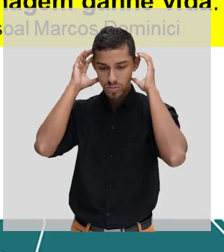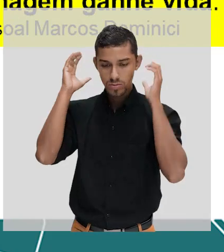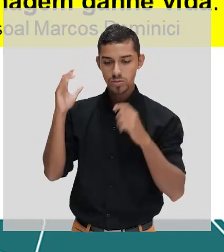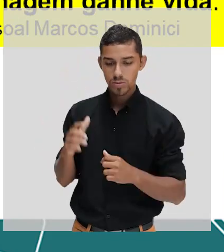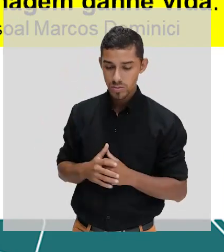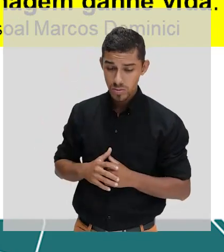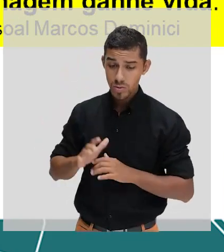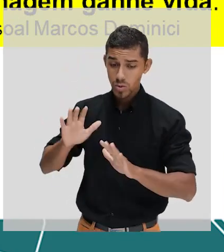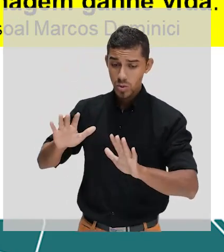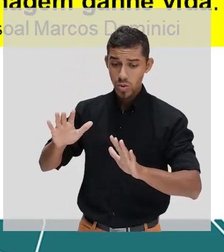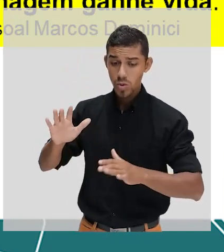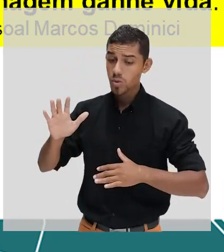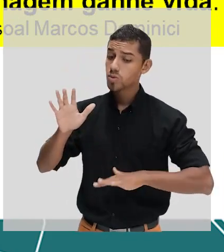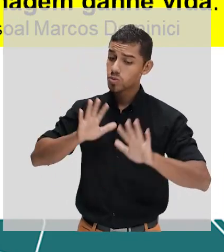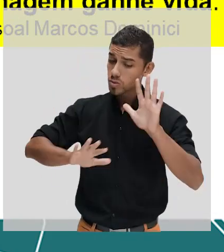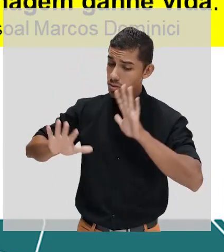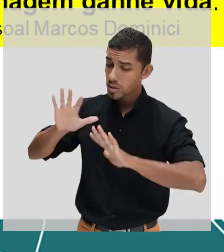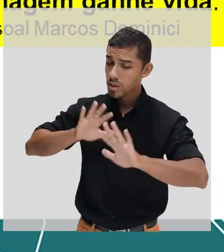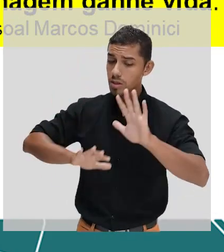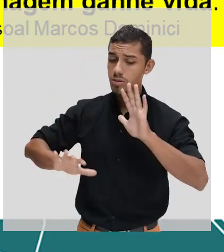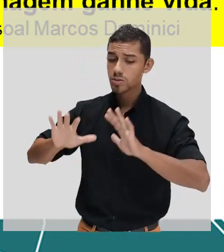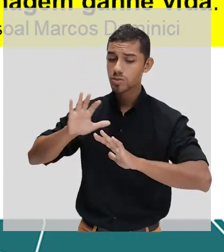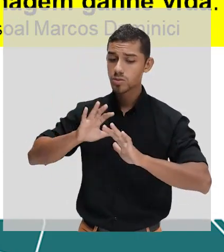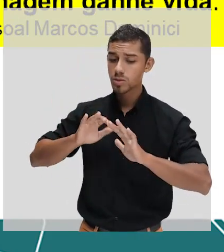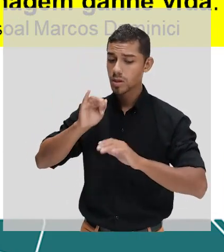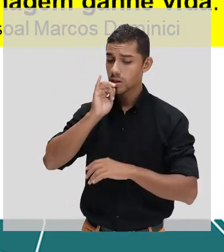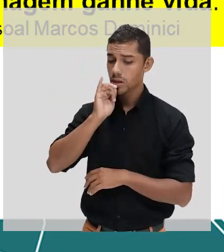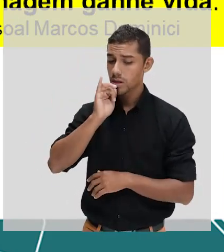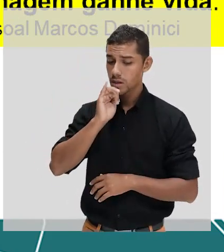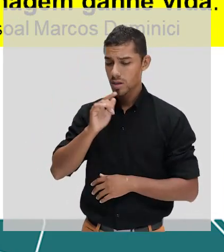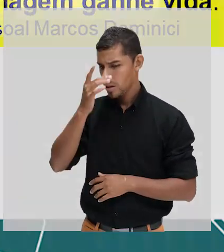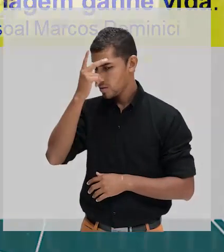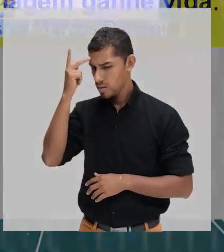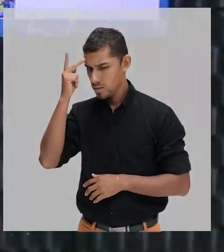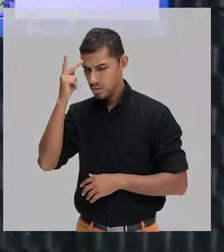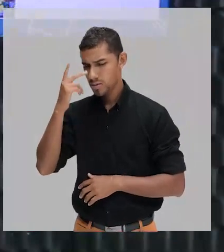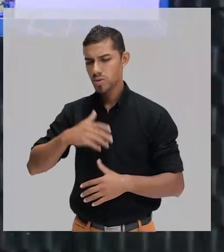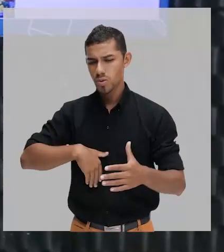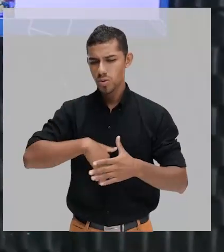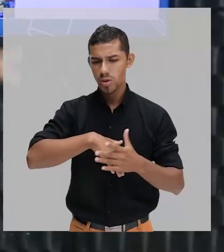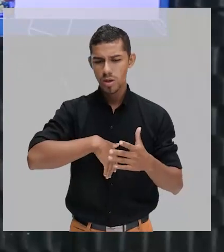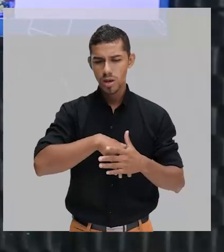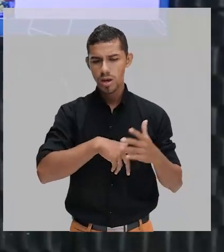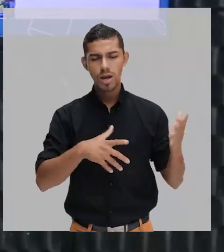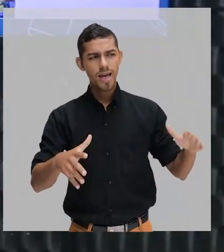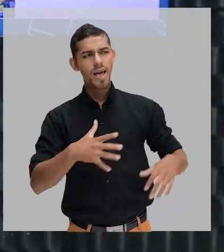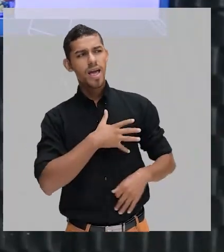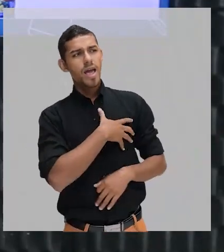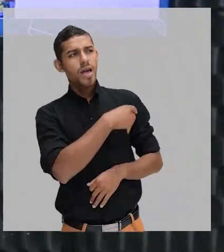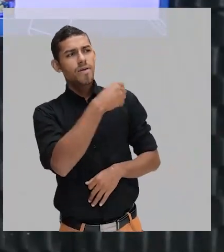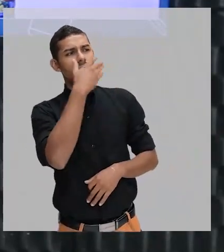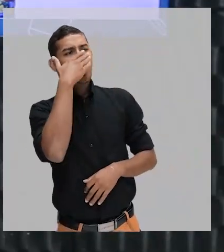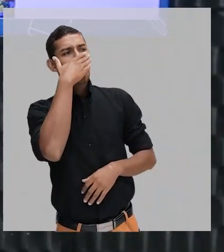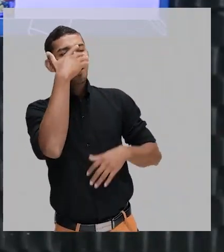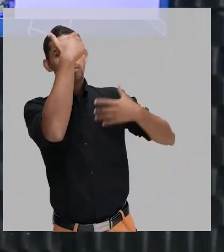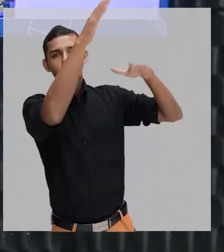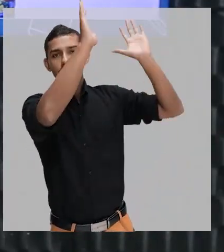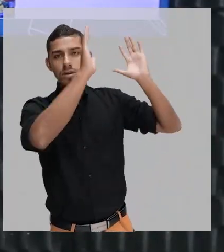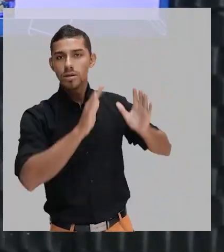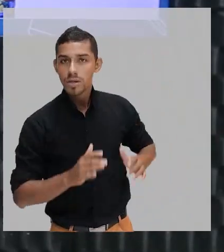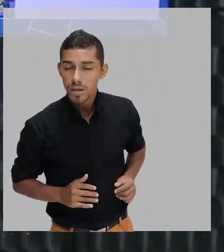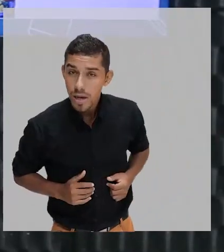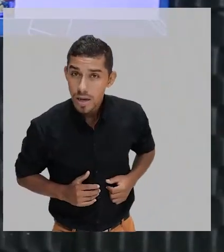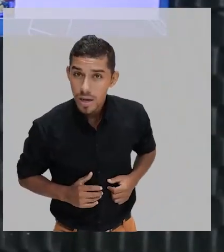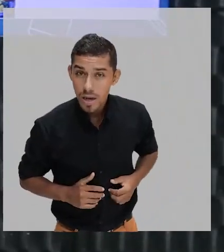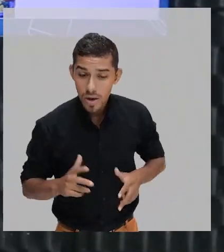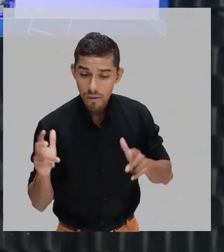preservadas com uma série de cuidados. Inclusive aquele povo até que vai jogar futebol e grita: "Ei, filho, deixa aí, eu vou falar". Ou então